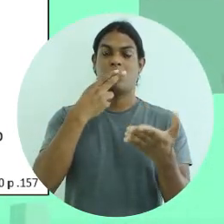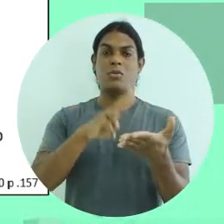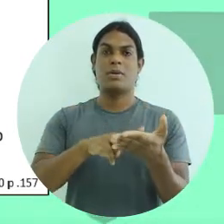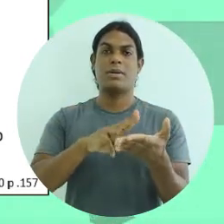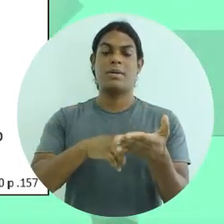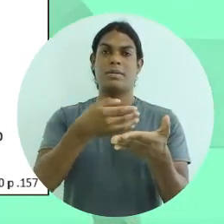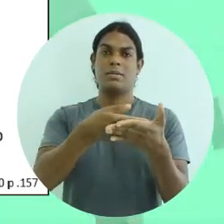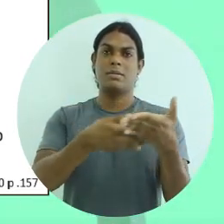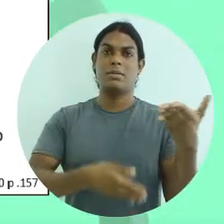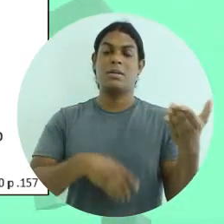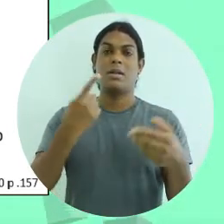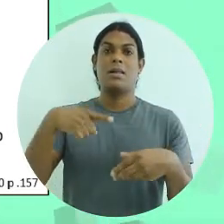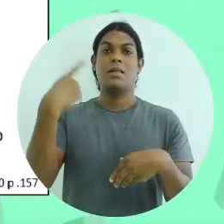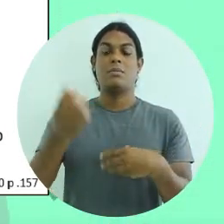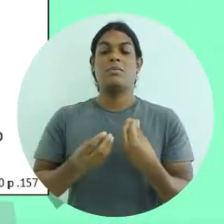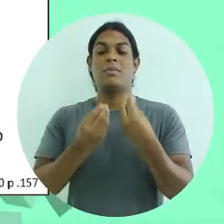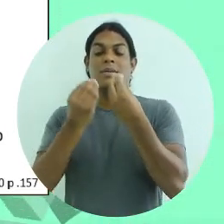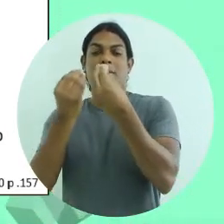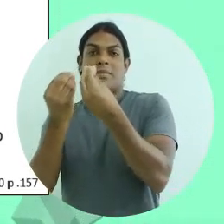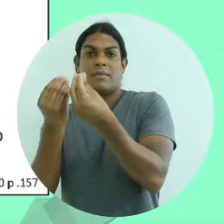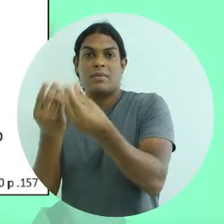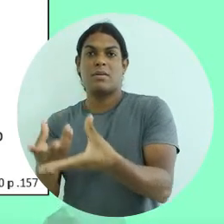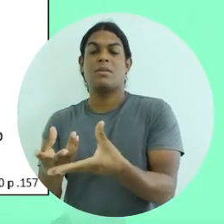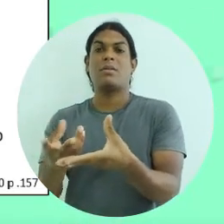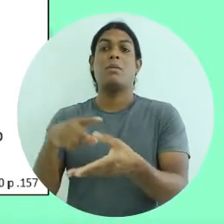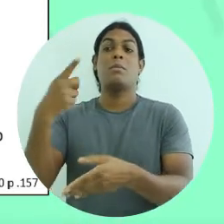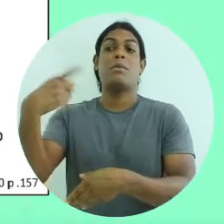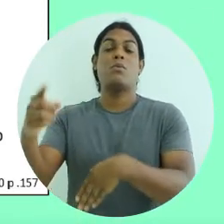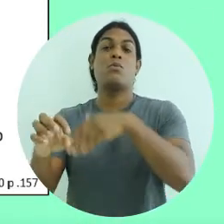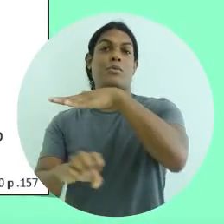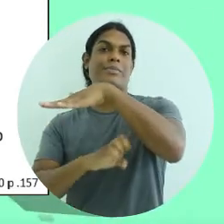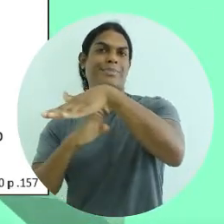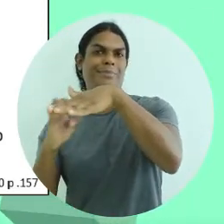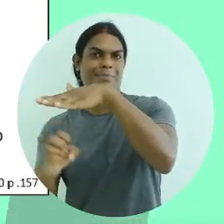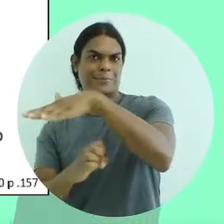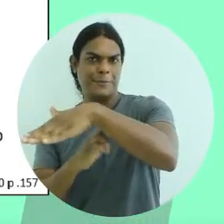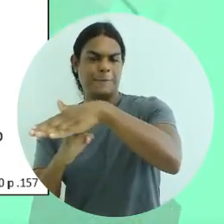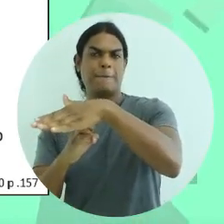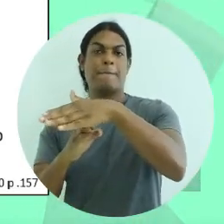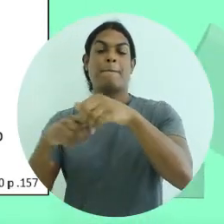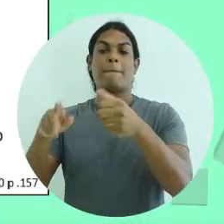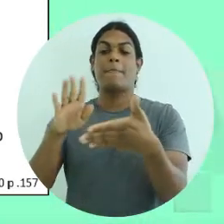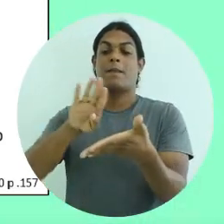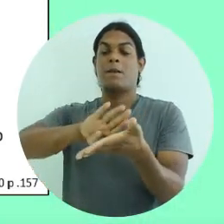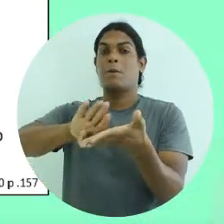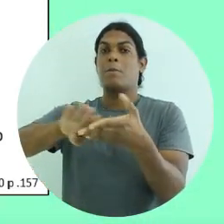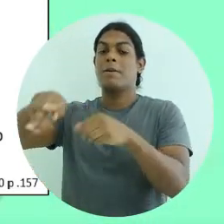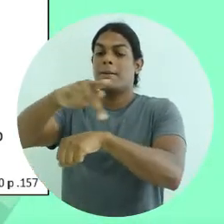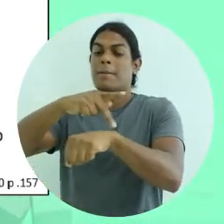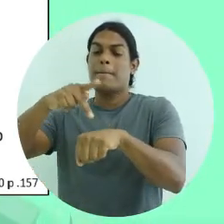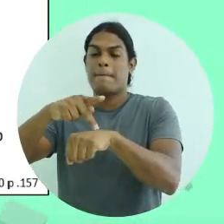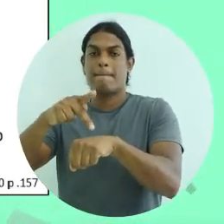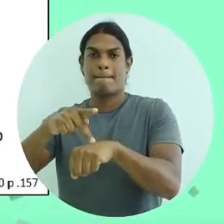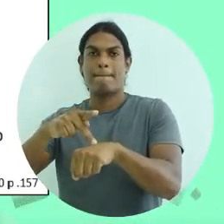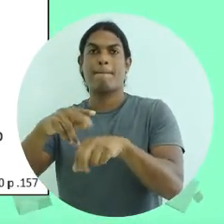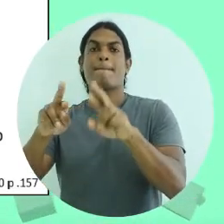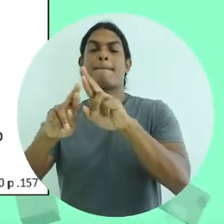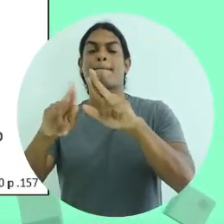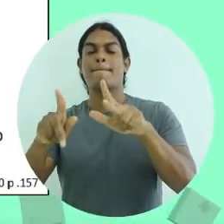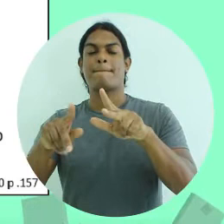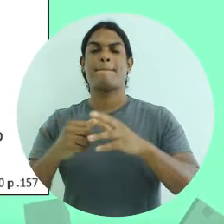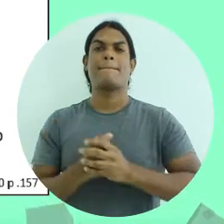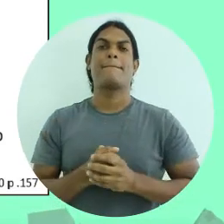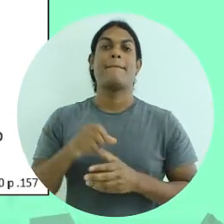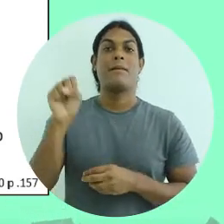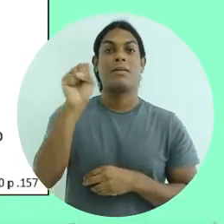vai enviar essa documentação para o banco cobrador, que é o banco no exterior do importador. O oitavo